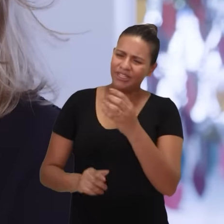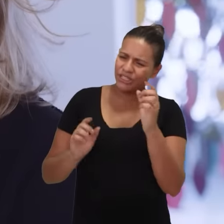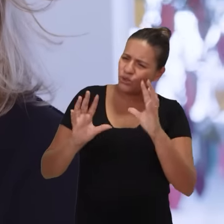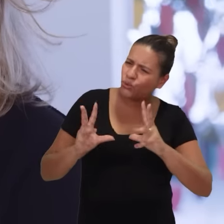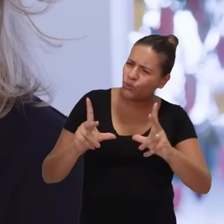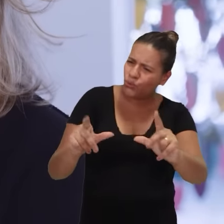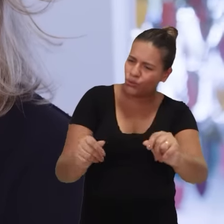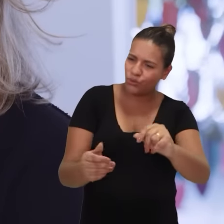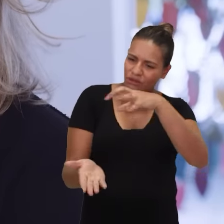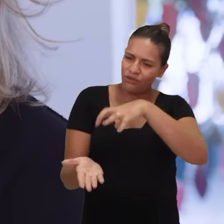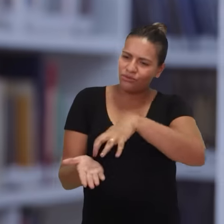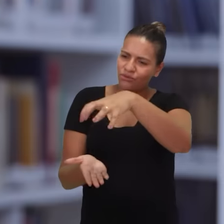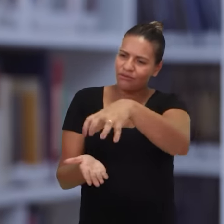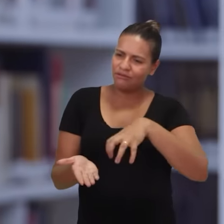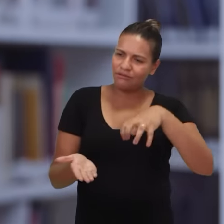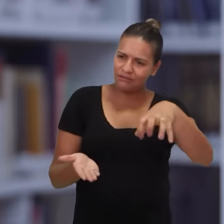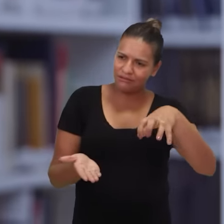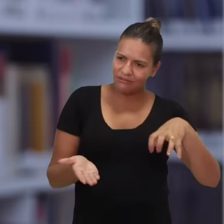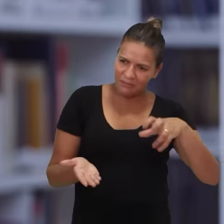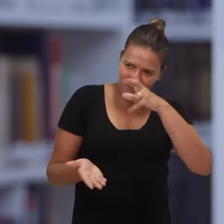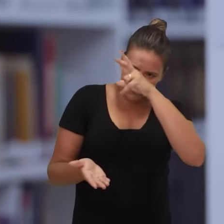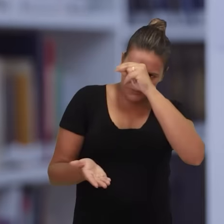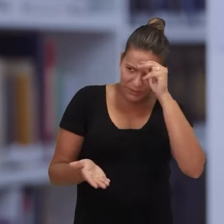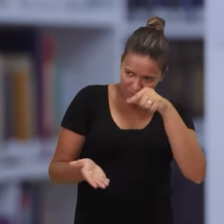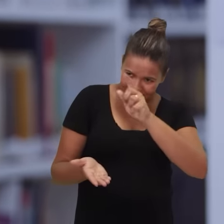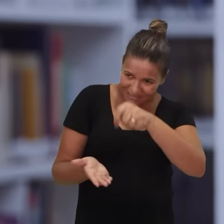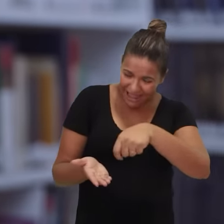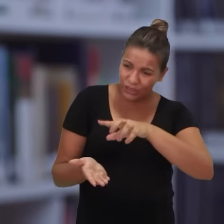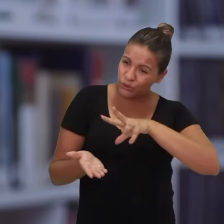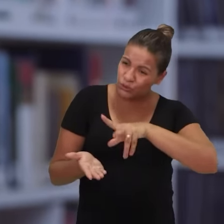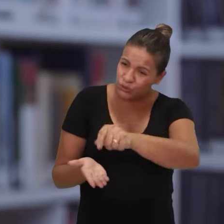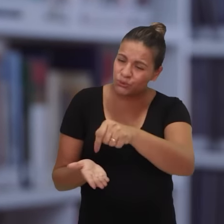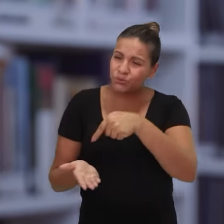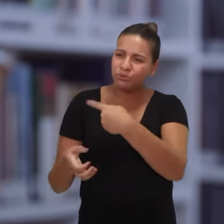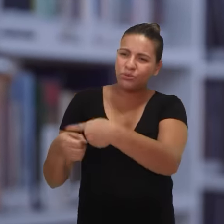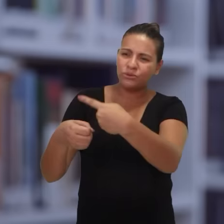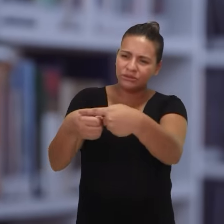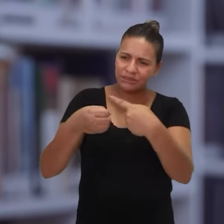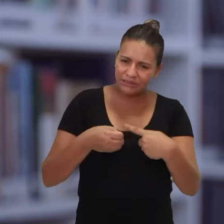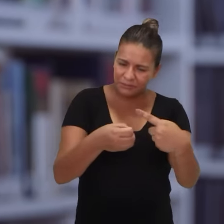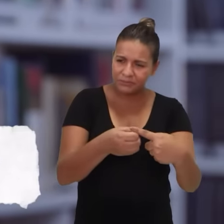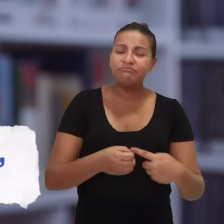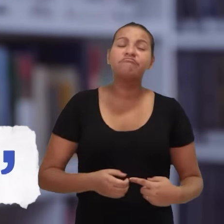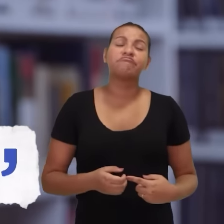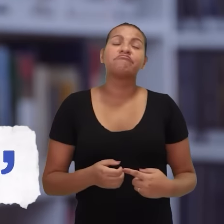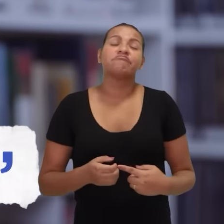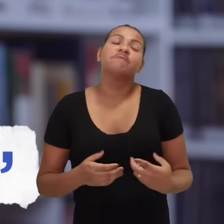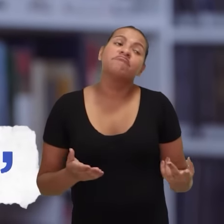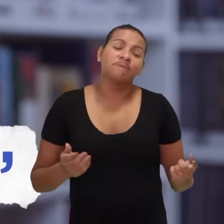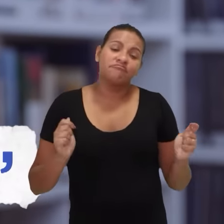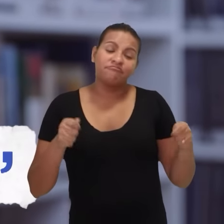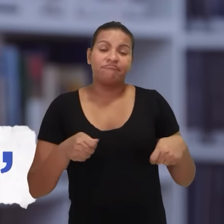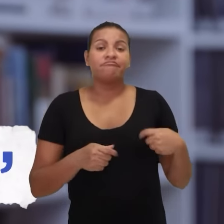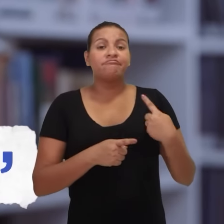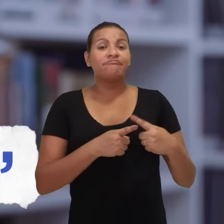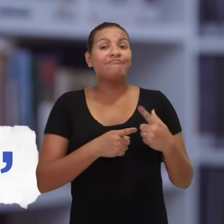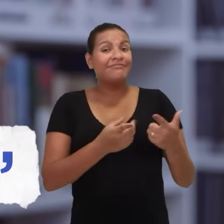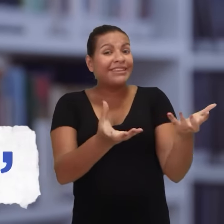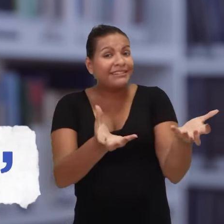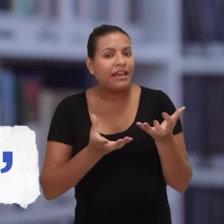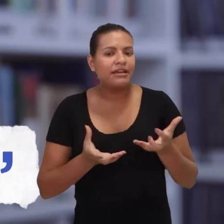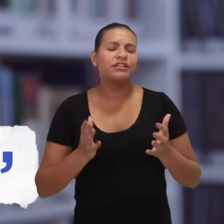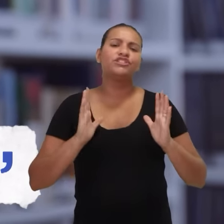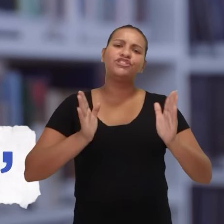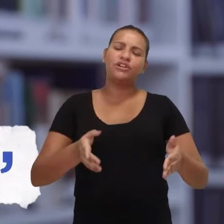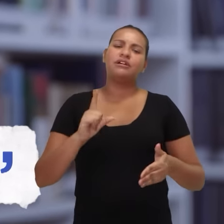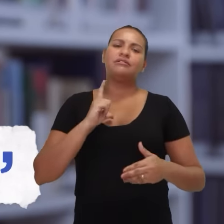os municípios a gente ter isso? Certamente é possível. É uma questão de querer. A gente quis, gestões de partidos que eram de oposição